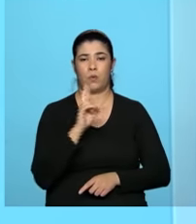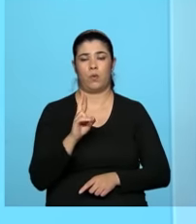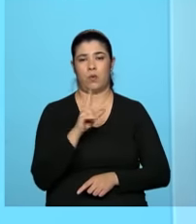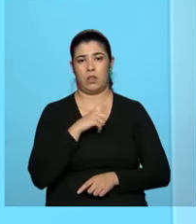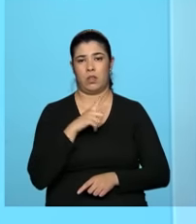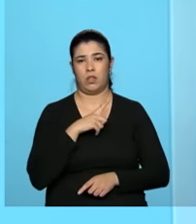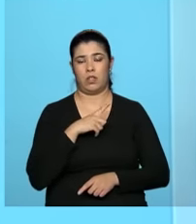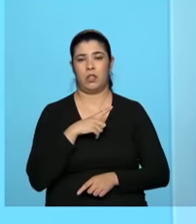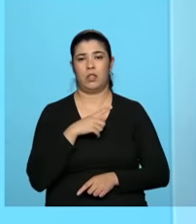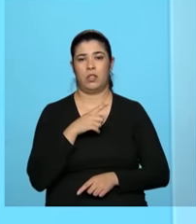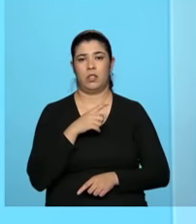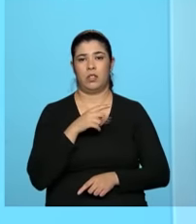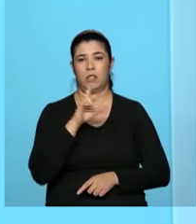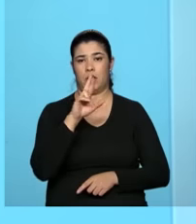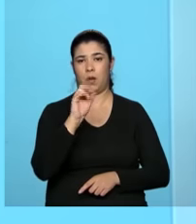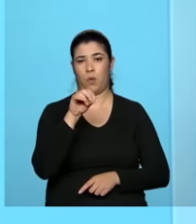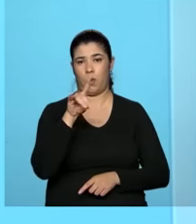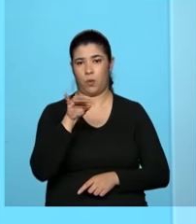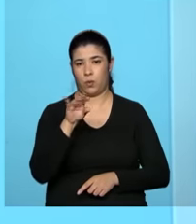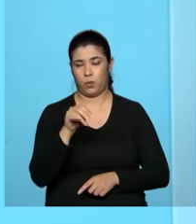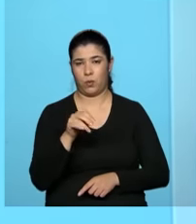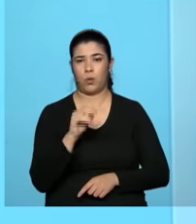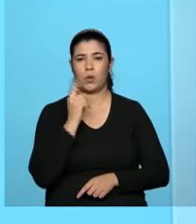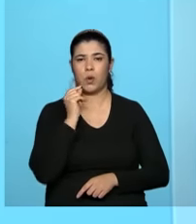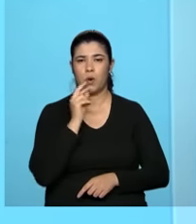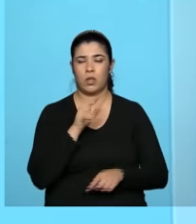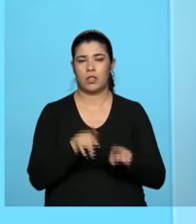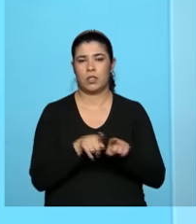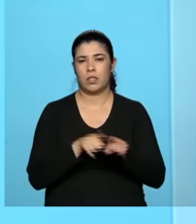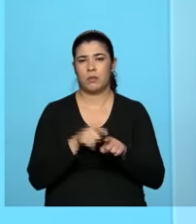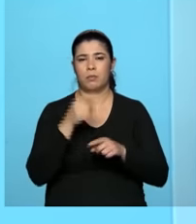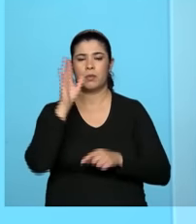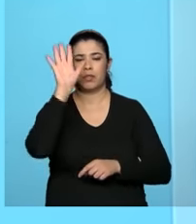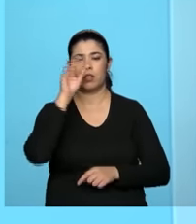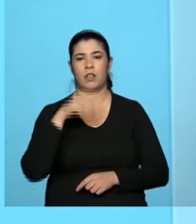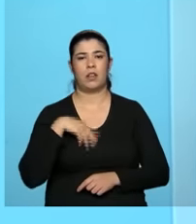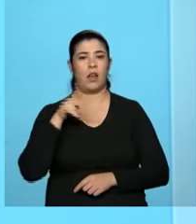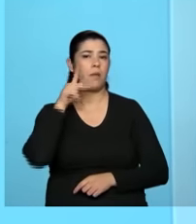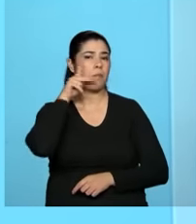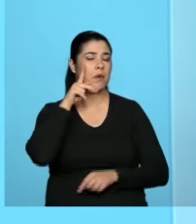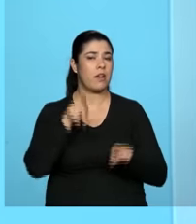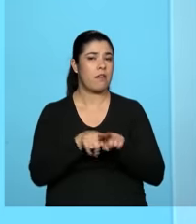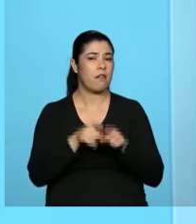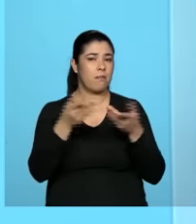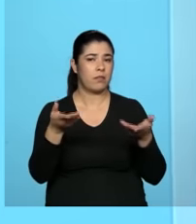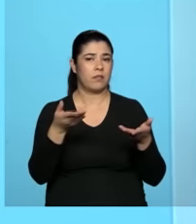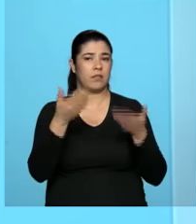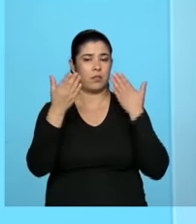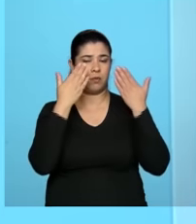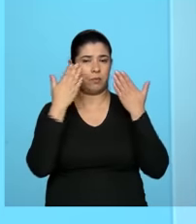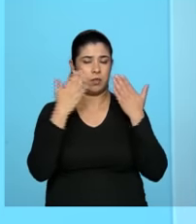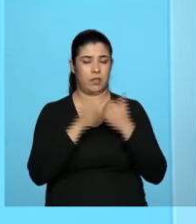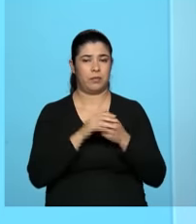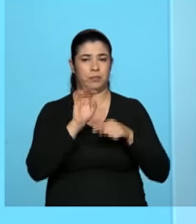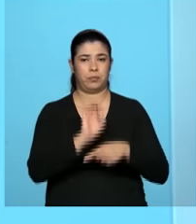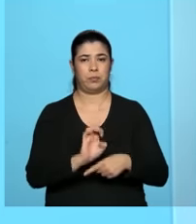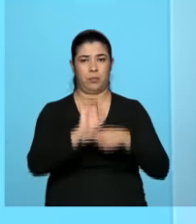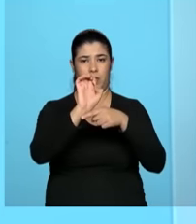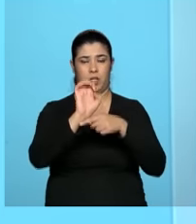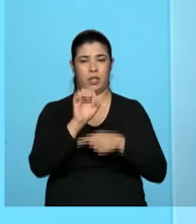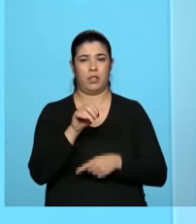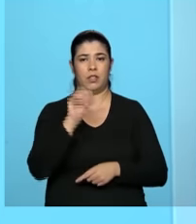o desenho do Brasil 3 anos atrás. É um desenho que deixa muito a desejar. Os estados em azul claro, eles estavam